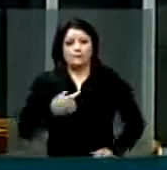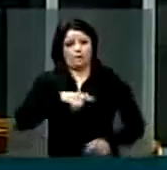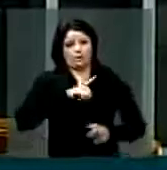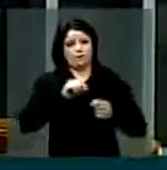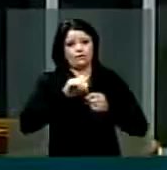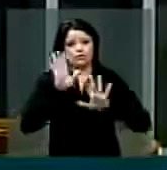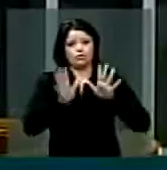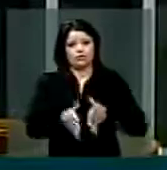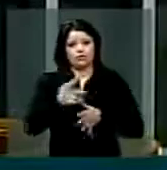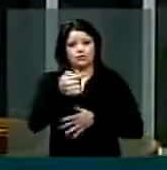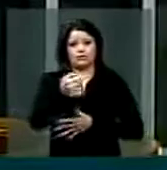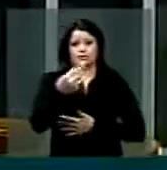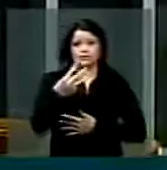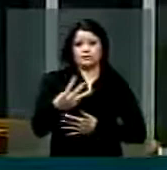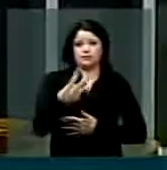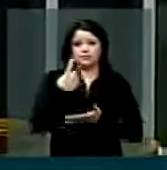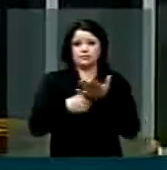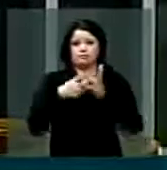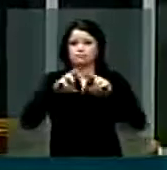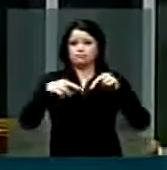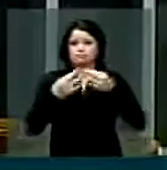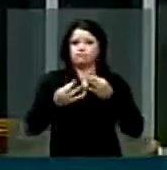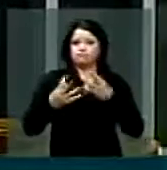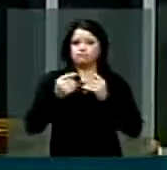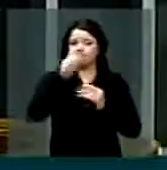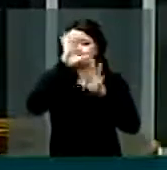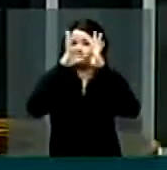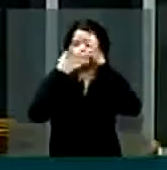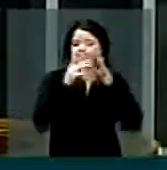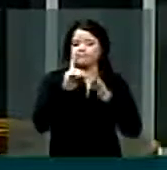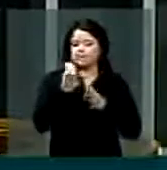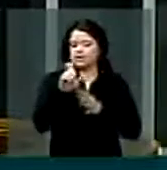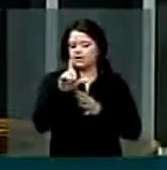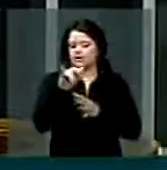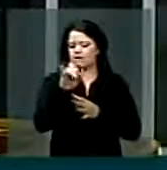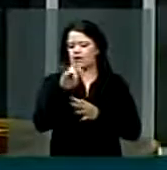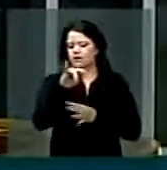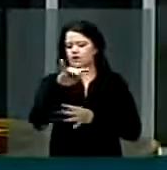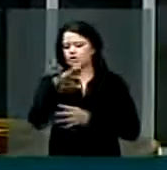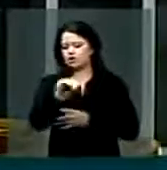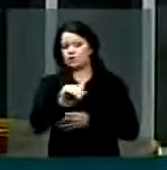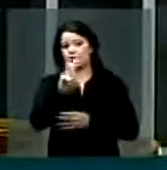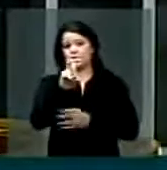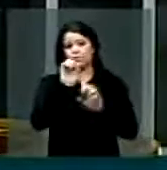Realizamos 73 reuniões deliberativas,